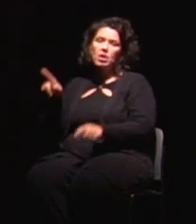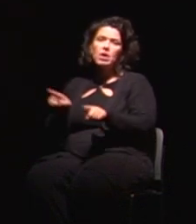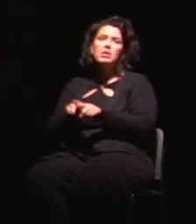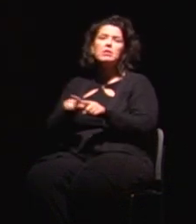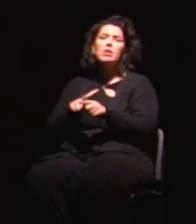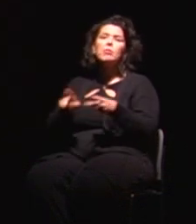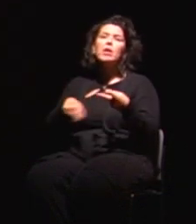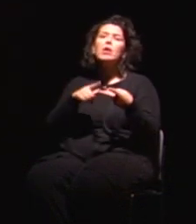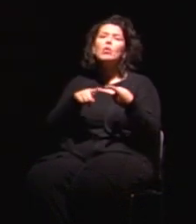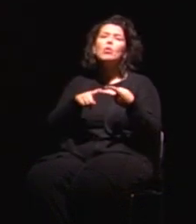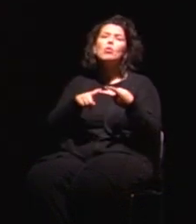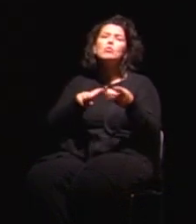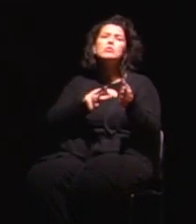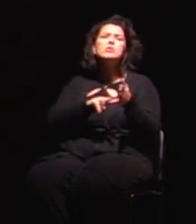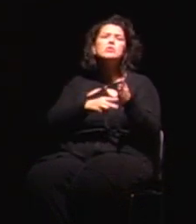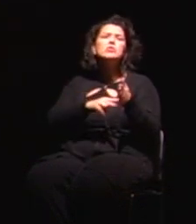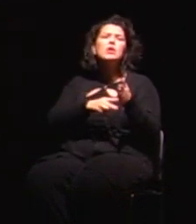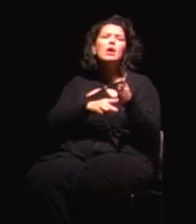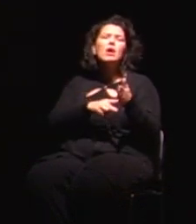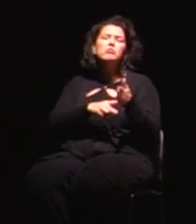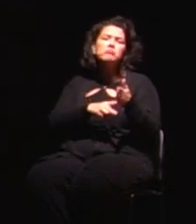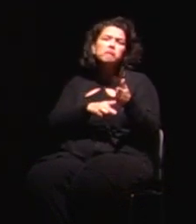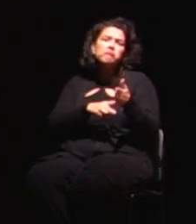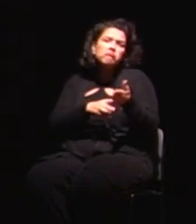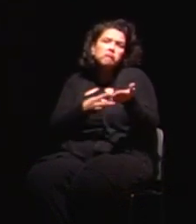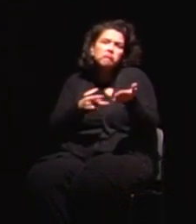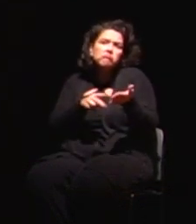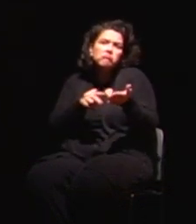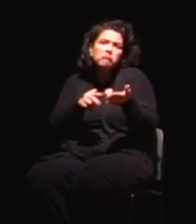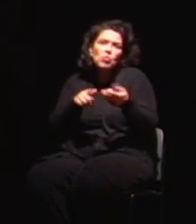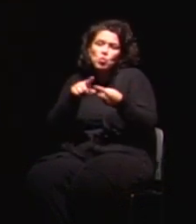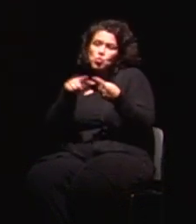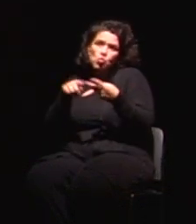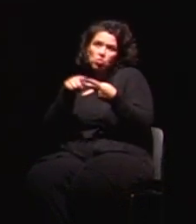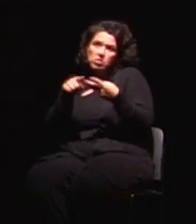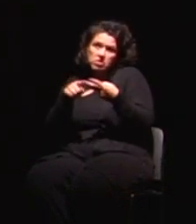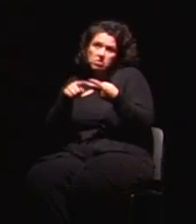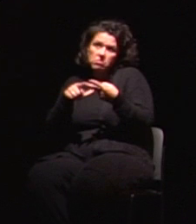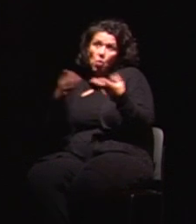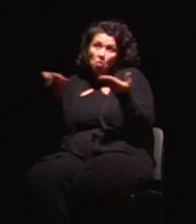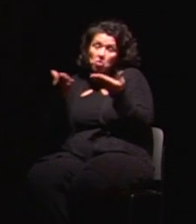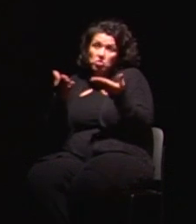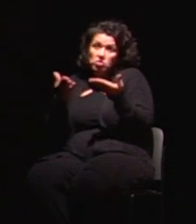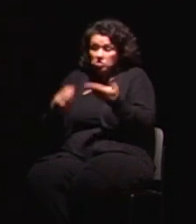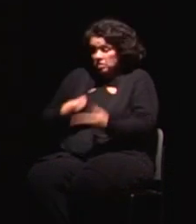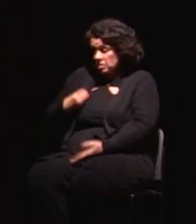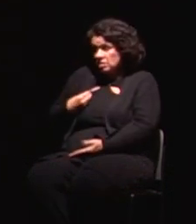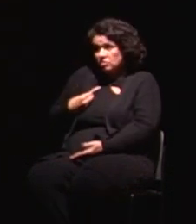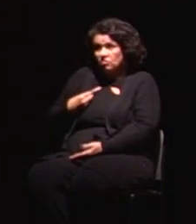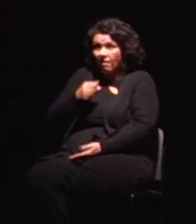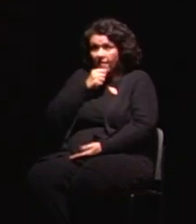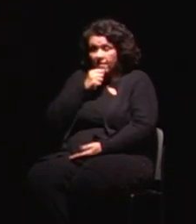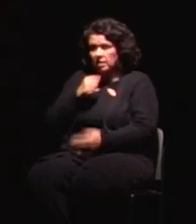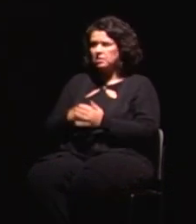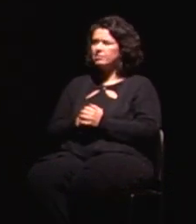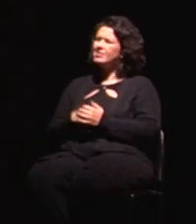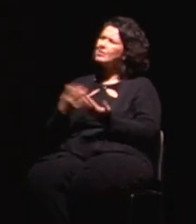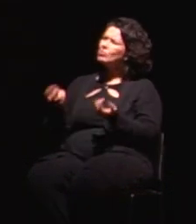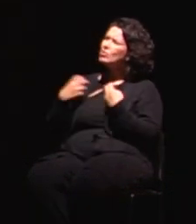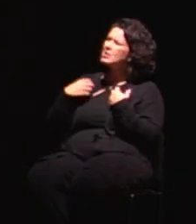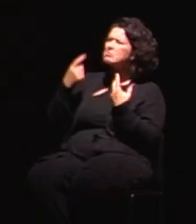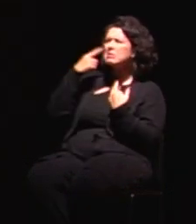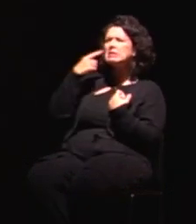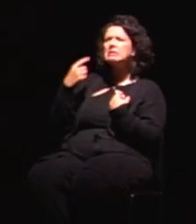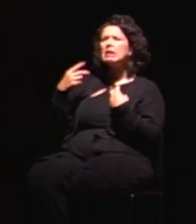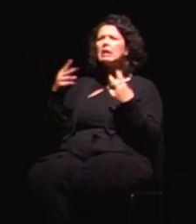O sindicato do... Então, é interessante como as coisas se cruzam e como você vai vendo, muitas vezes a gente